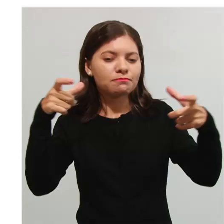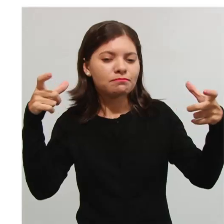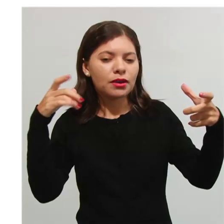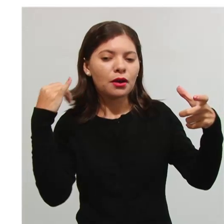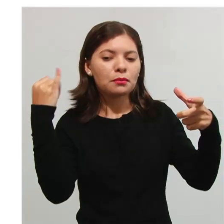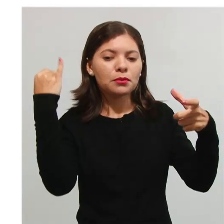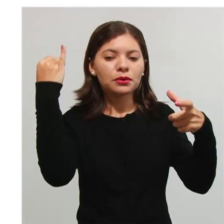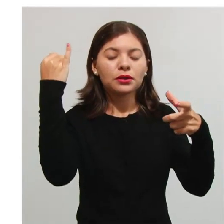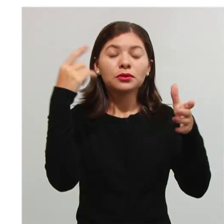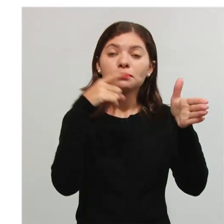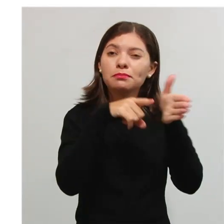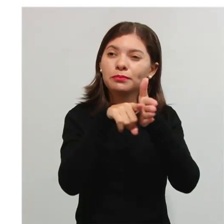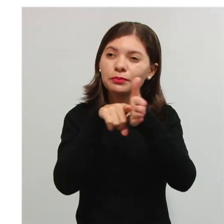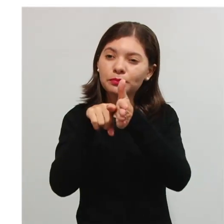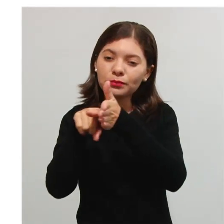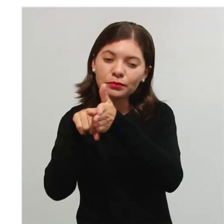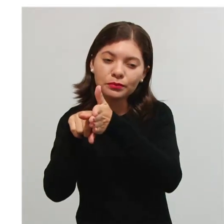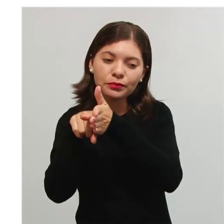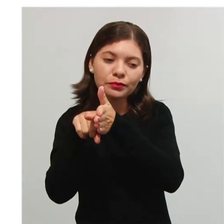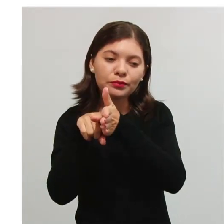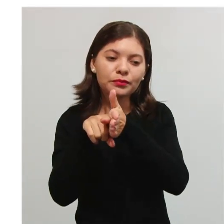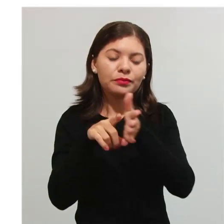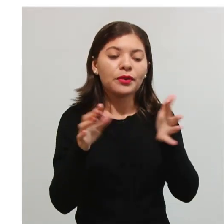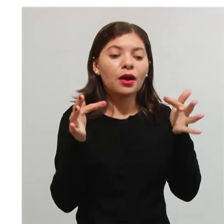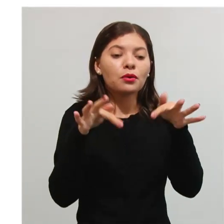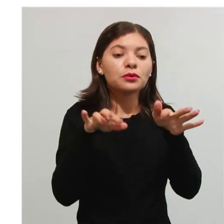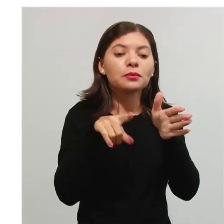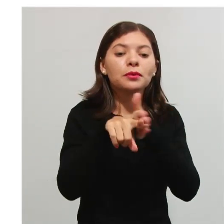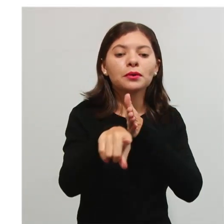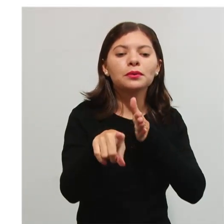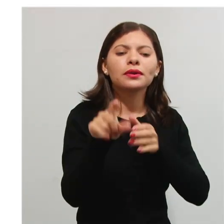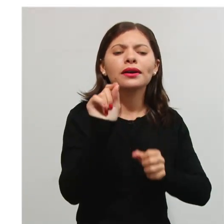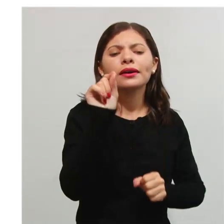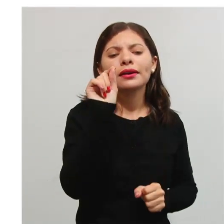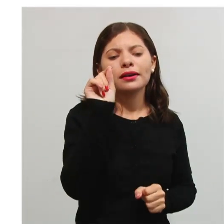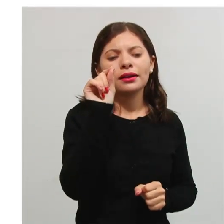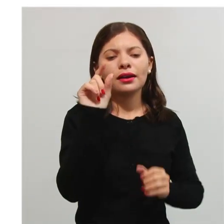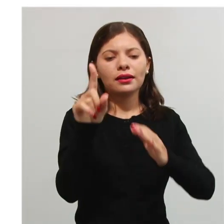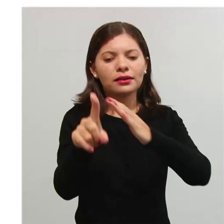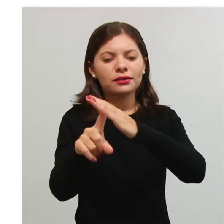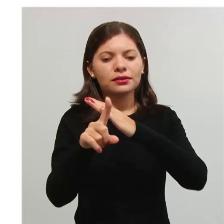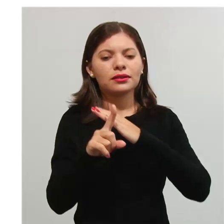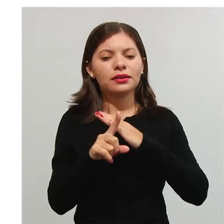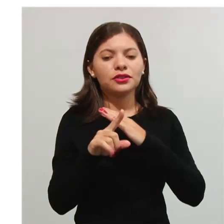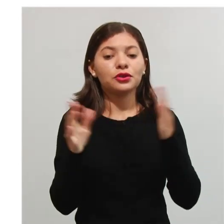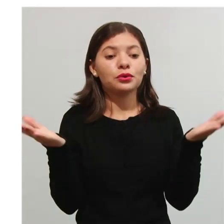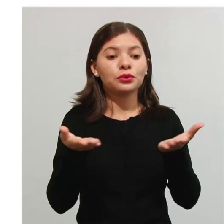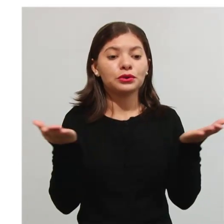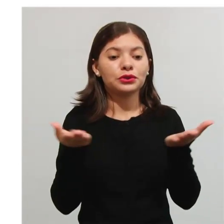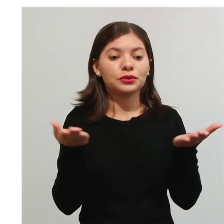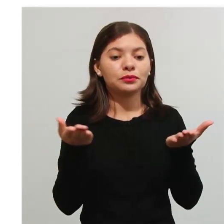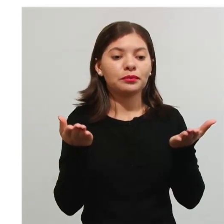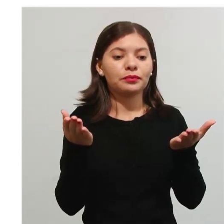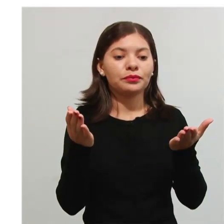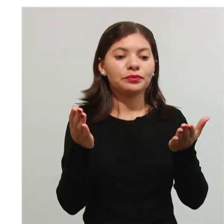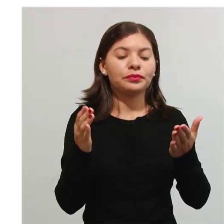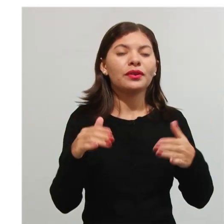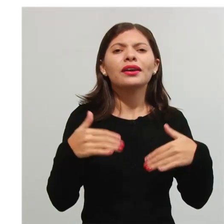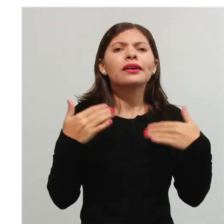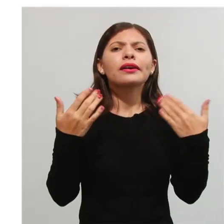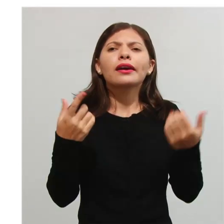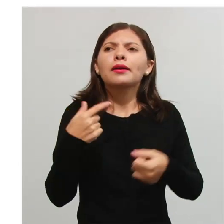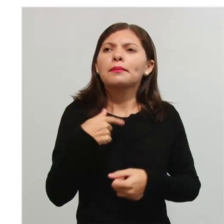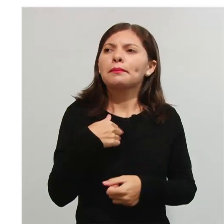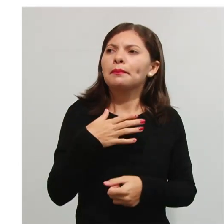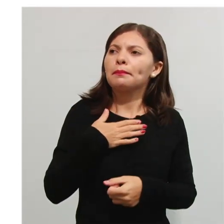importante também pesquisar. E uma última pergunta é: quem atende esses clientes atualmente? Ou seja, quem